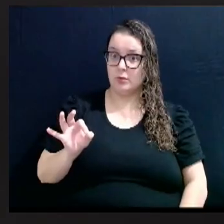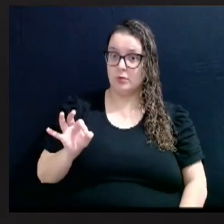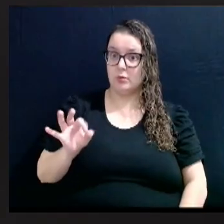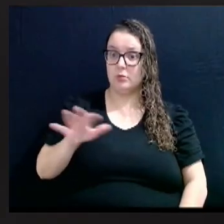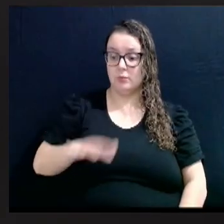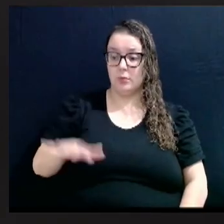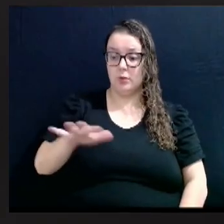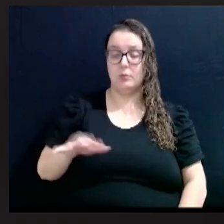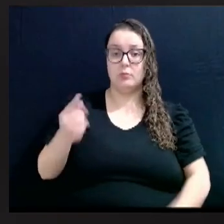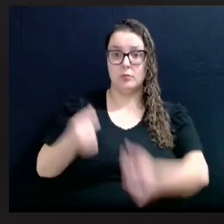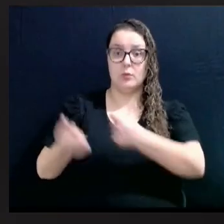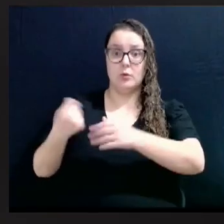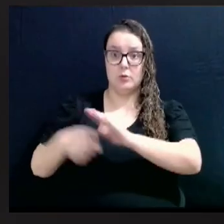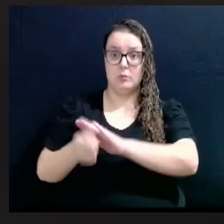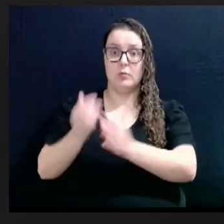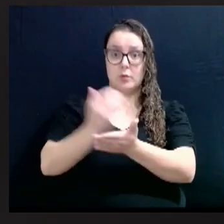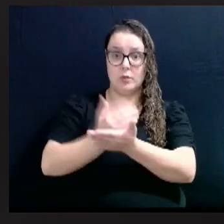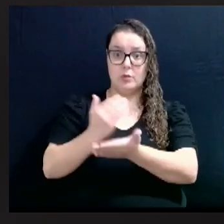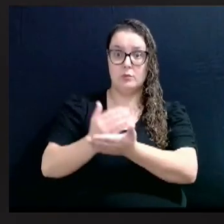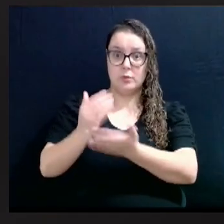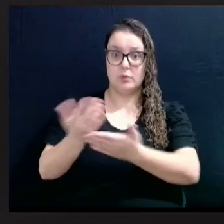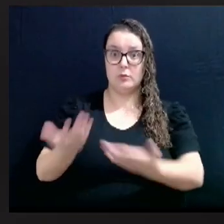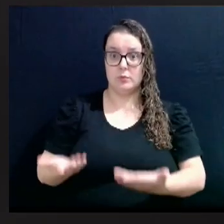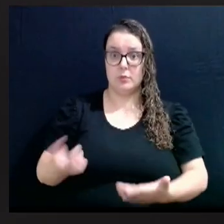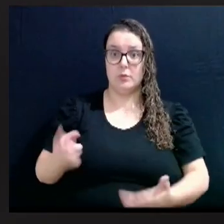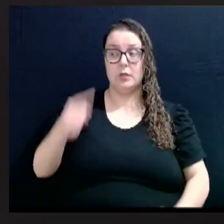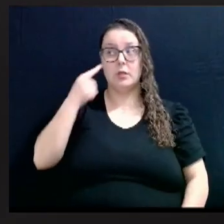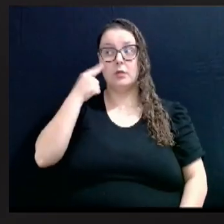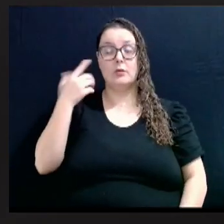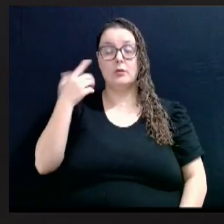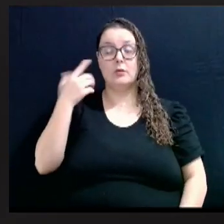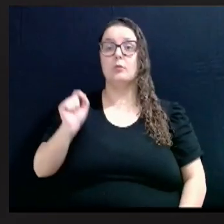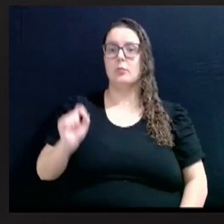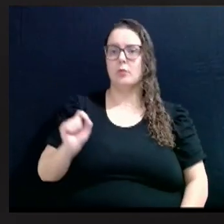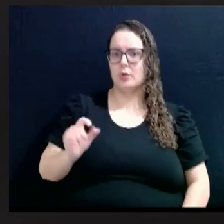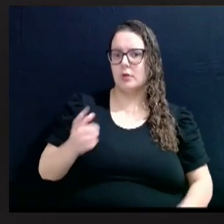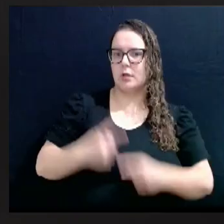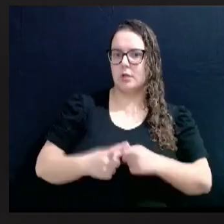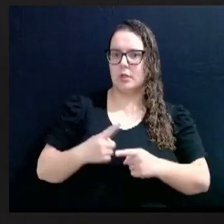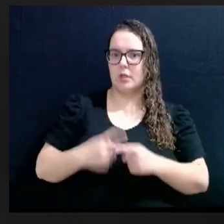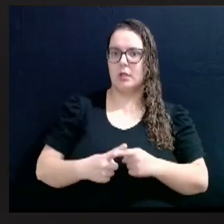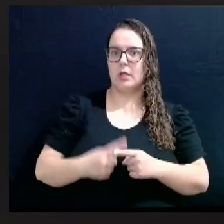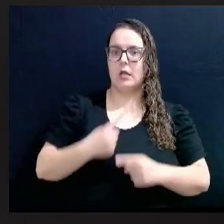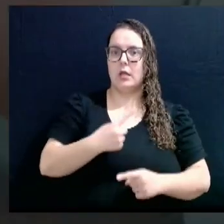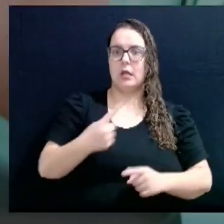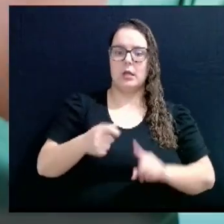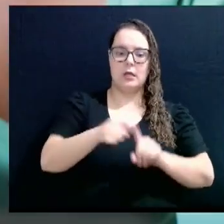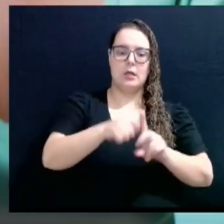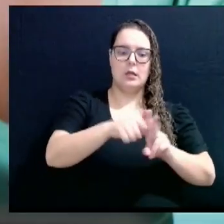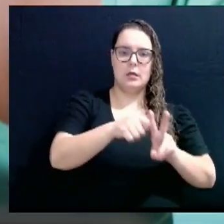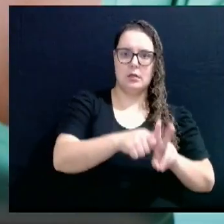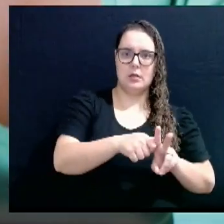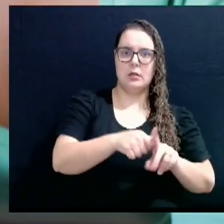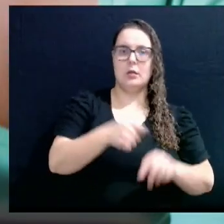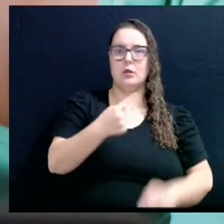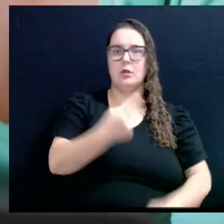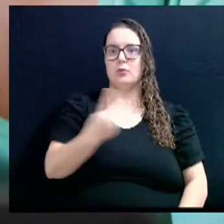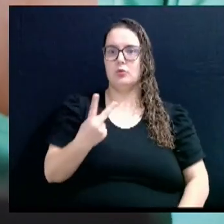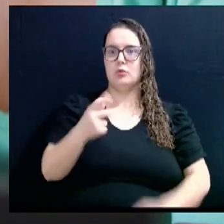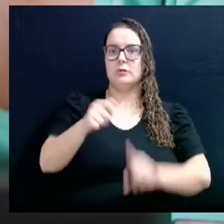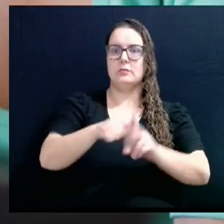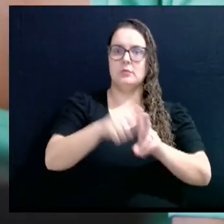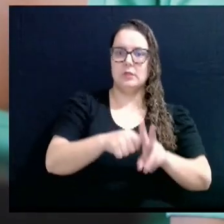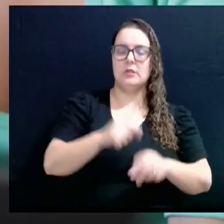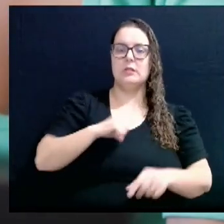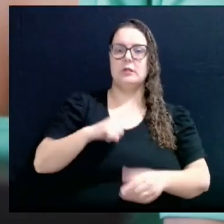destinado para o financiamento. Tá? Isso é o ideal. Para quê? Porque a cada 12 meses há uma correção no contrato, caso ela venha